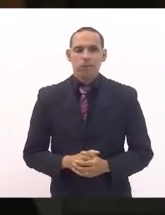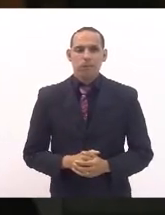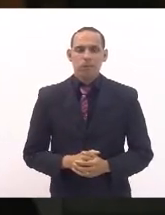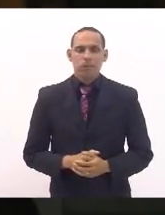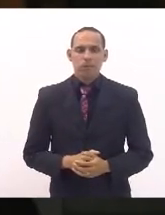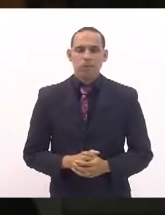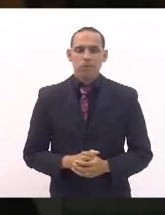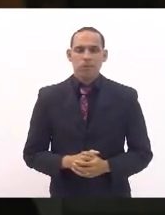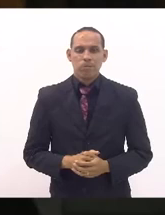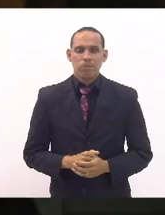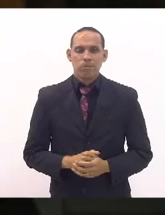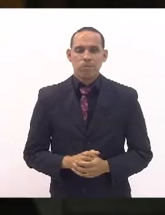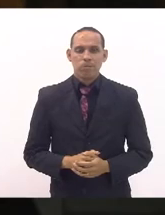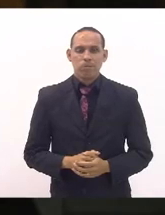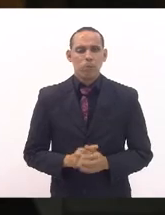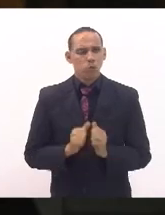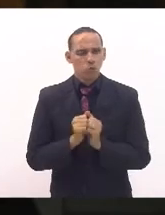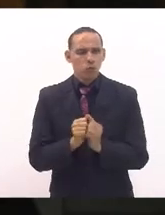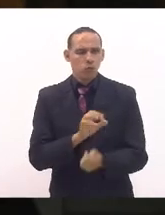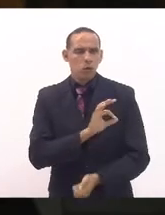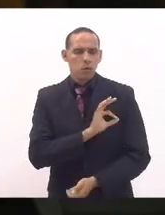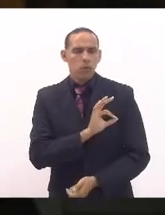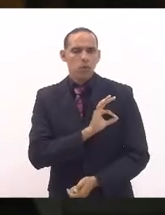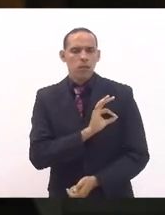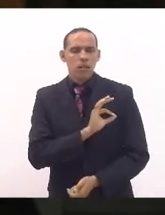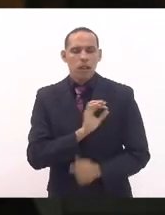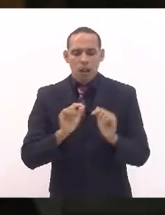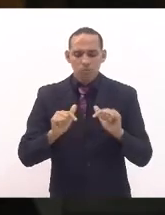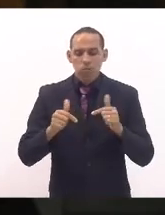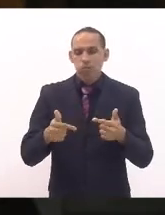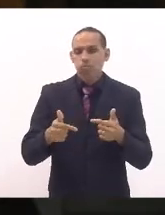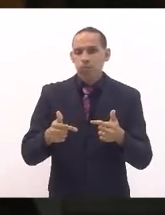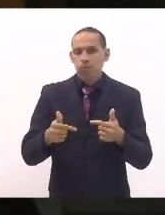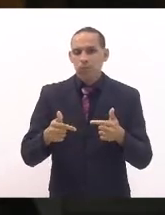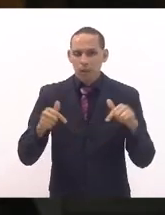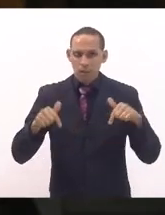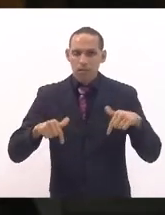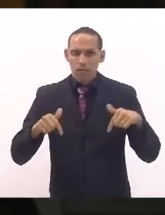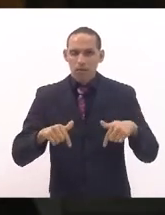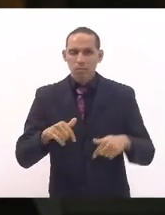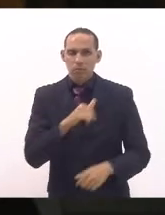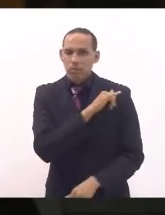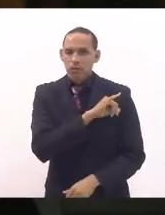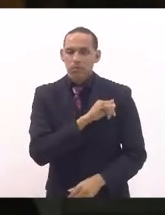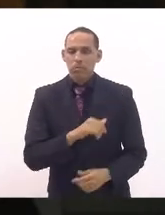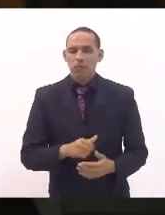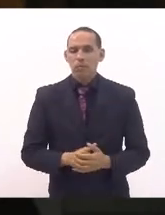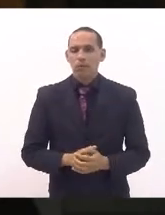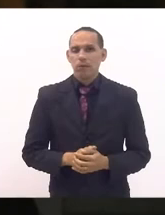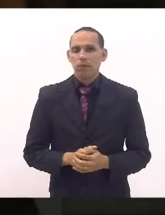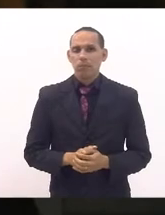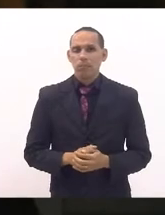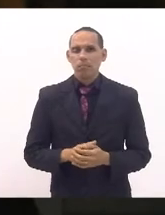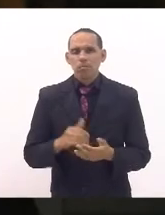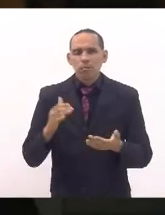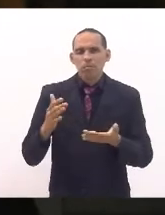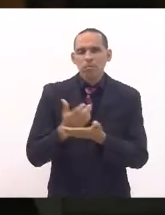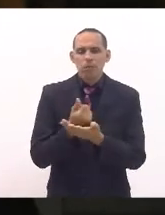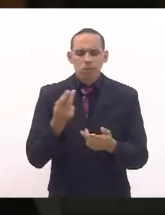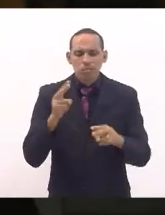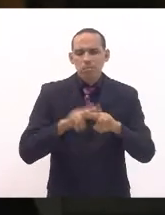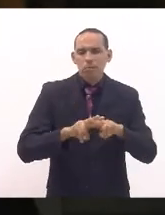fez, junto com a polícia, uma ação aqui no estado do Rio de Janeiro, busca e apreensão em